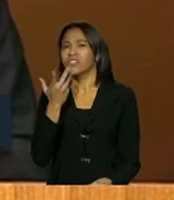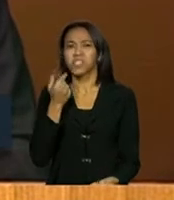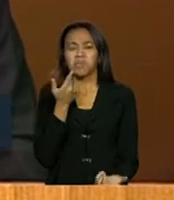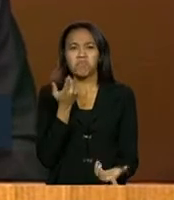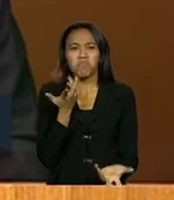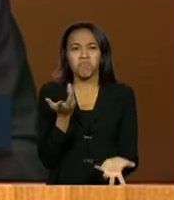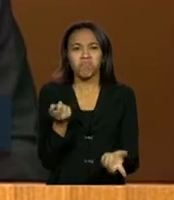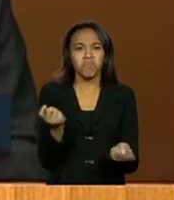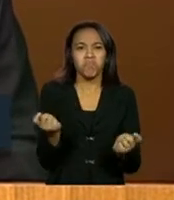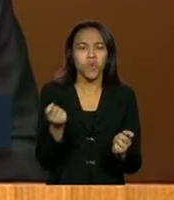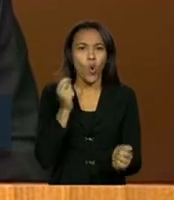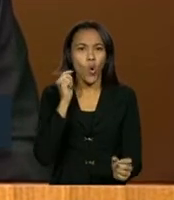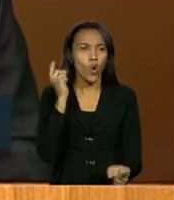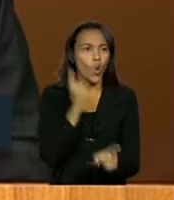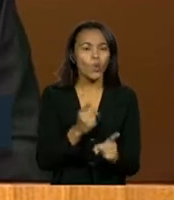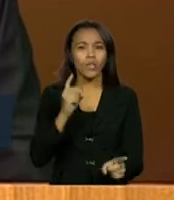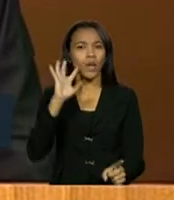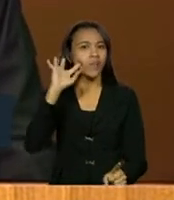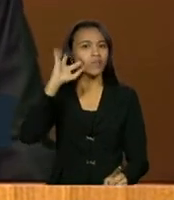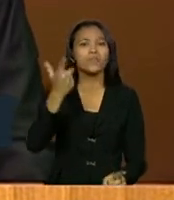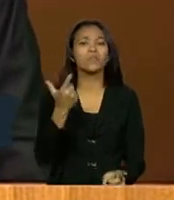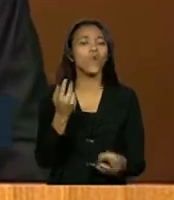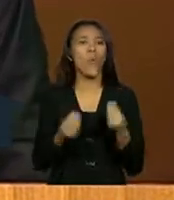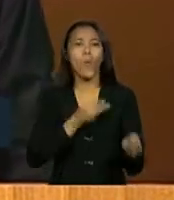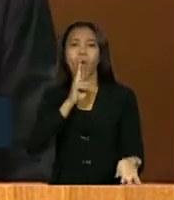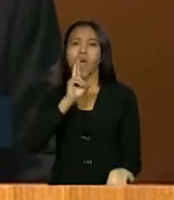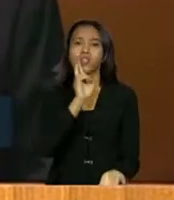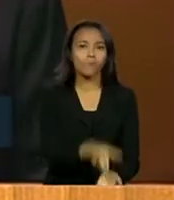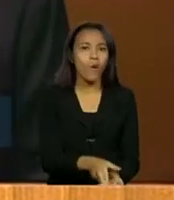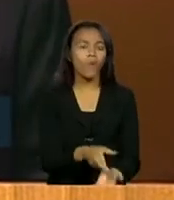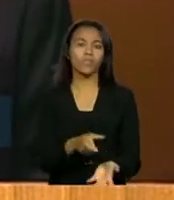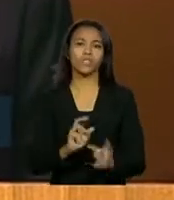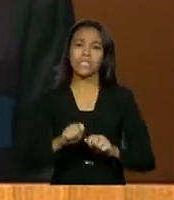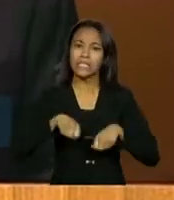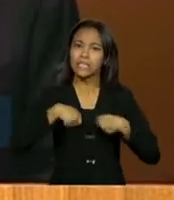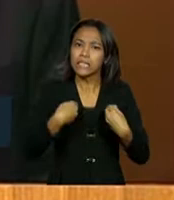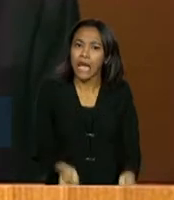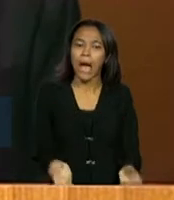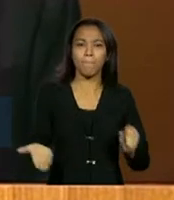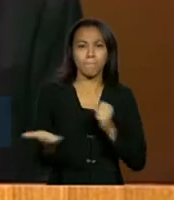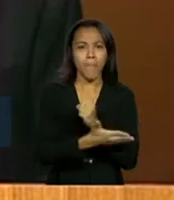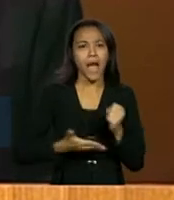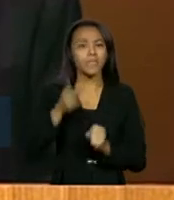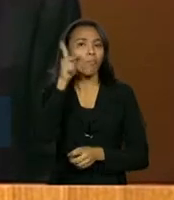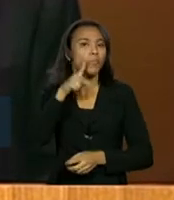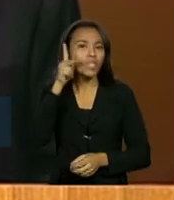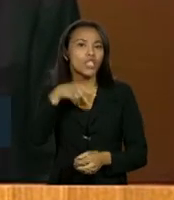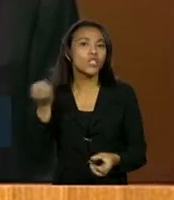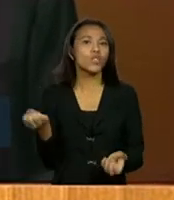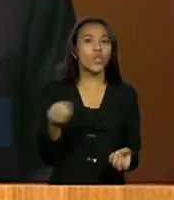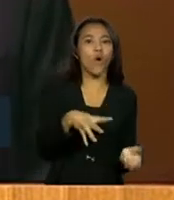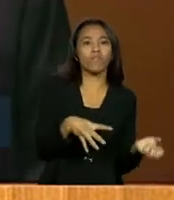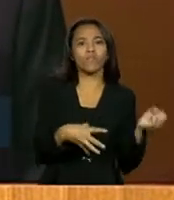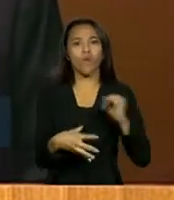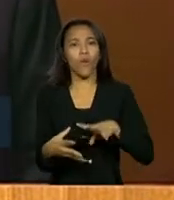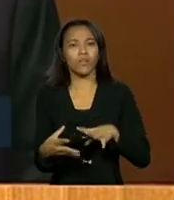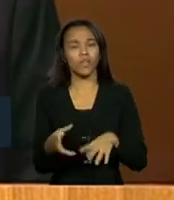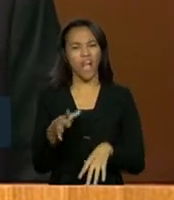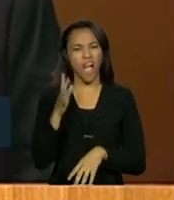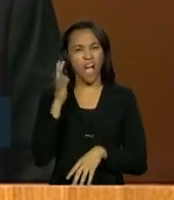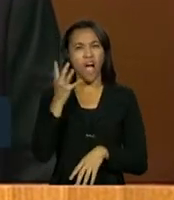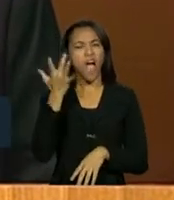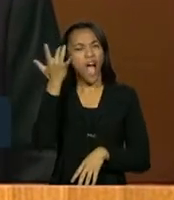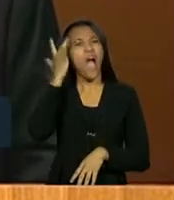de você encontrar soluções que sustentem políticas públicas inovadoras. O